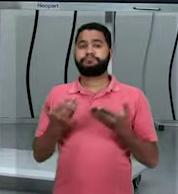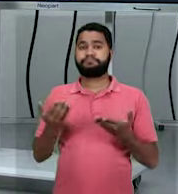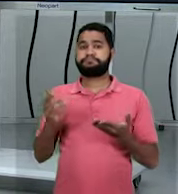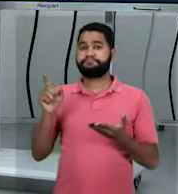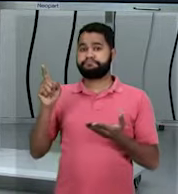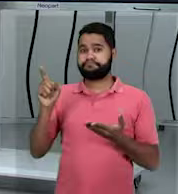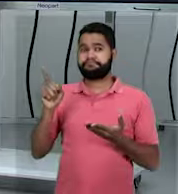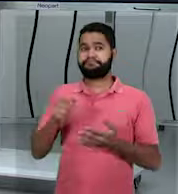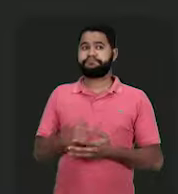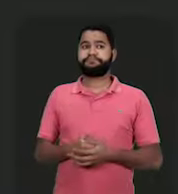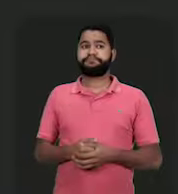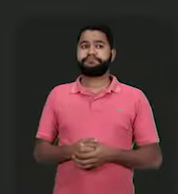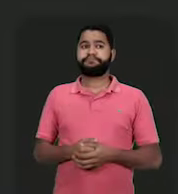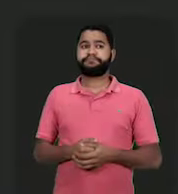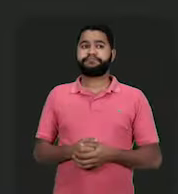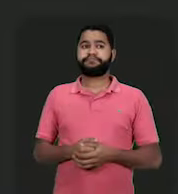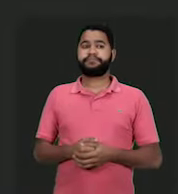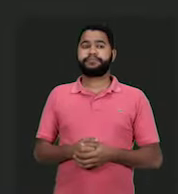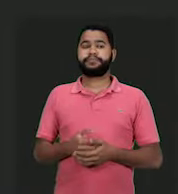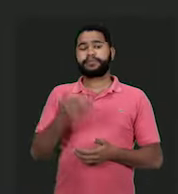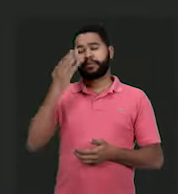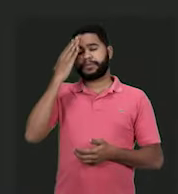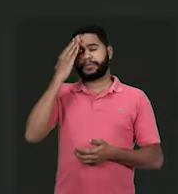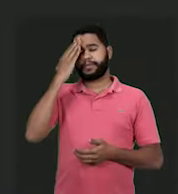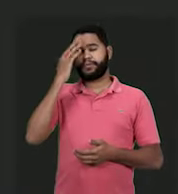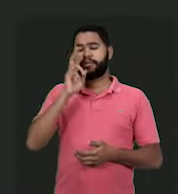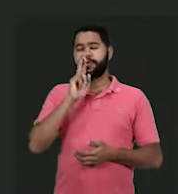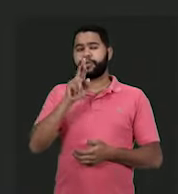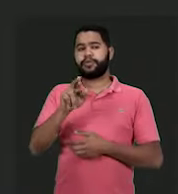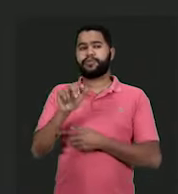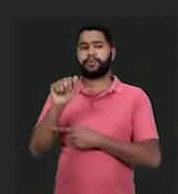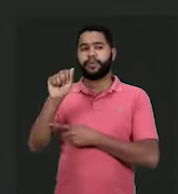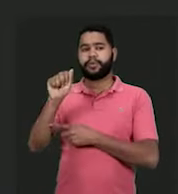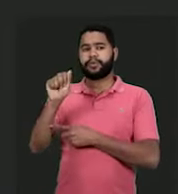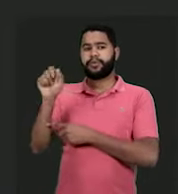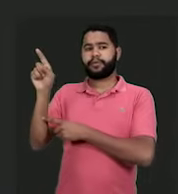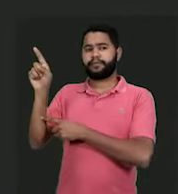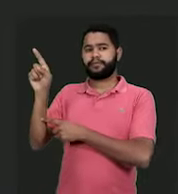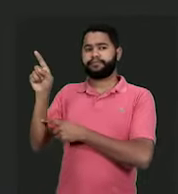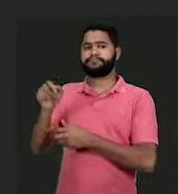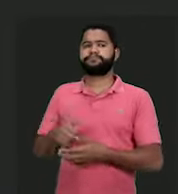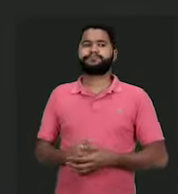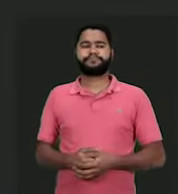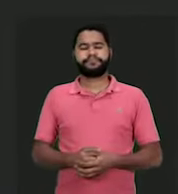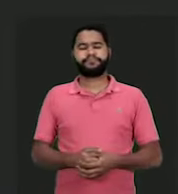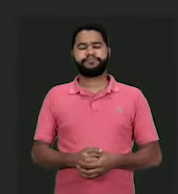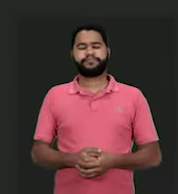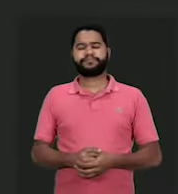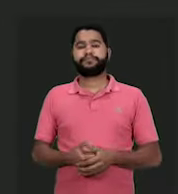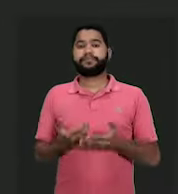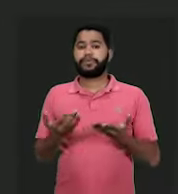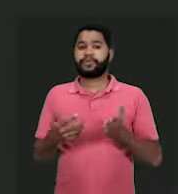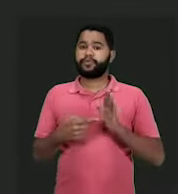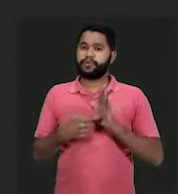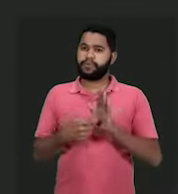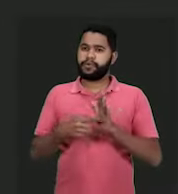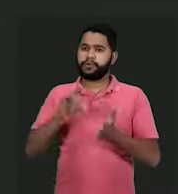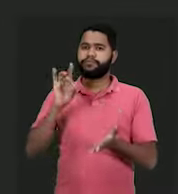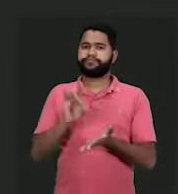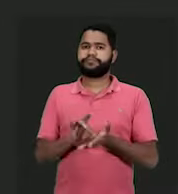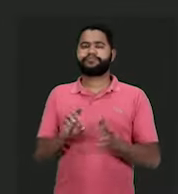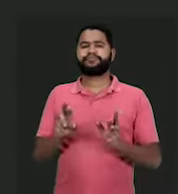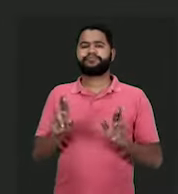então, nós sabemos que é a diferenciação dos testículos, que isso então que irá